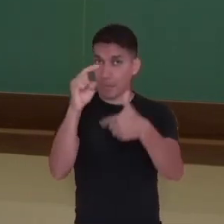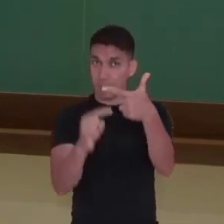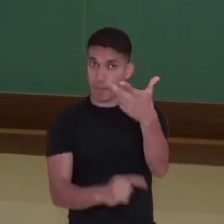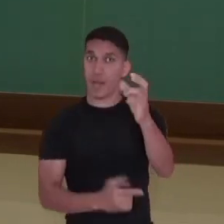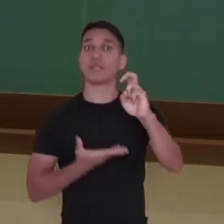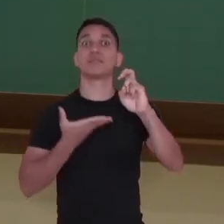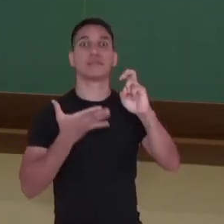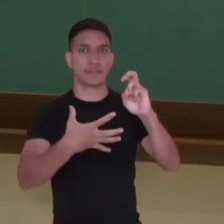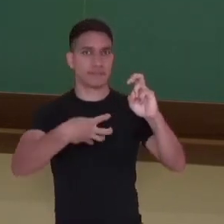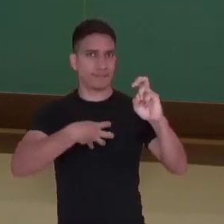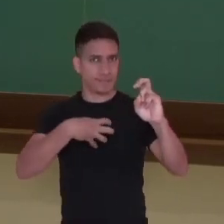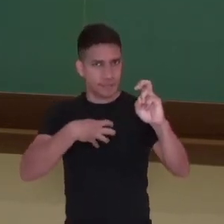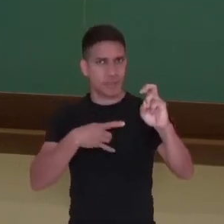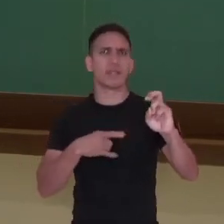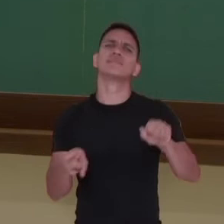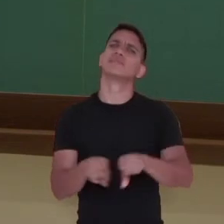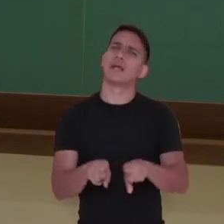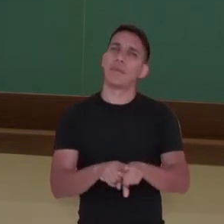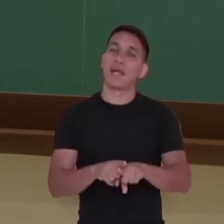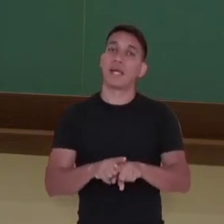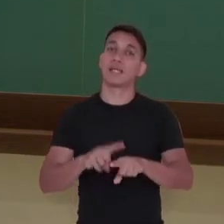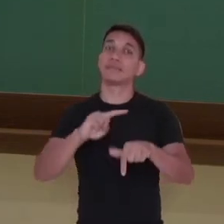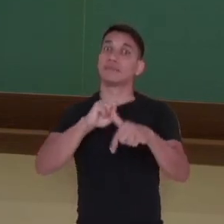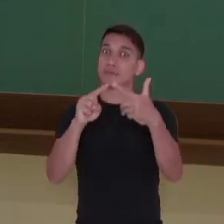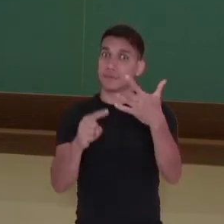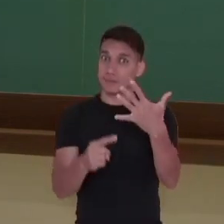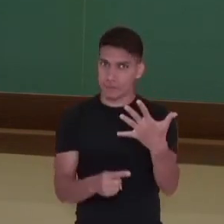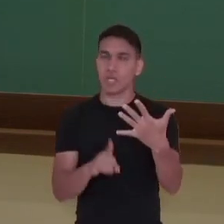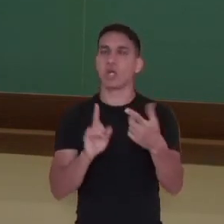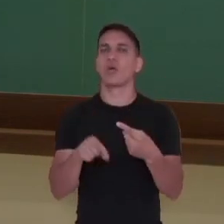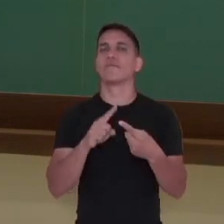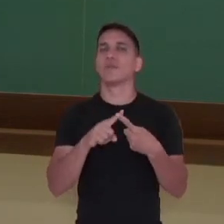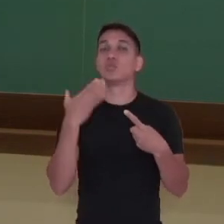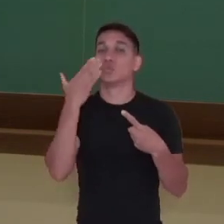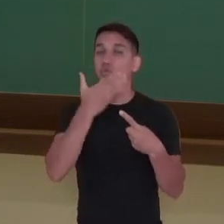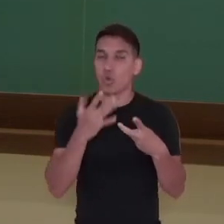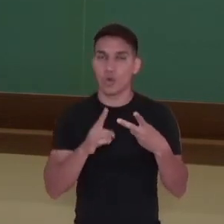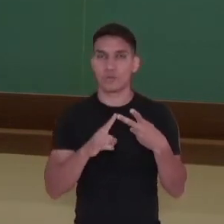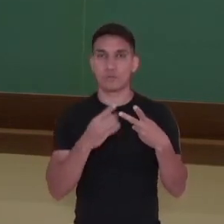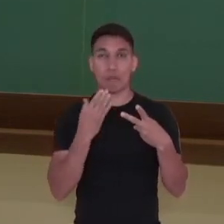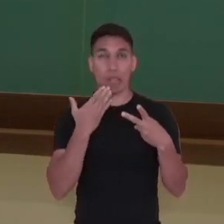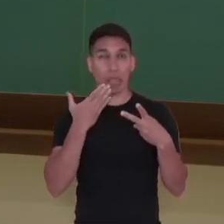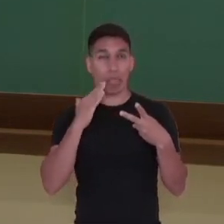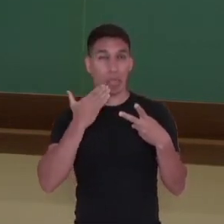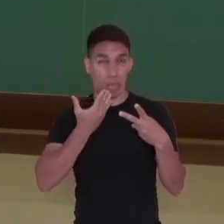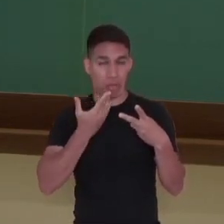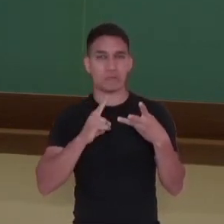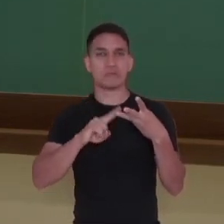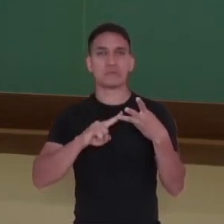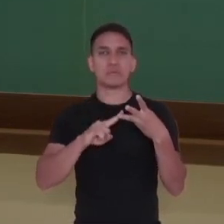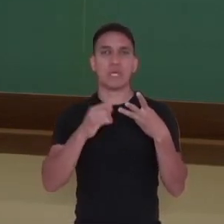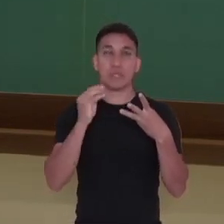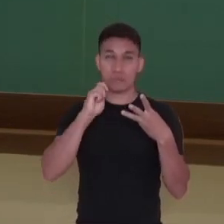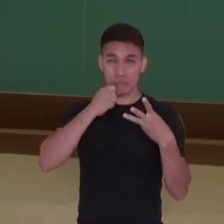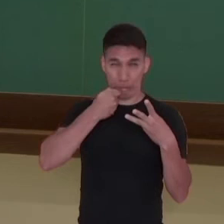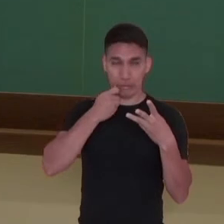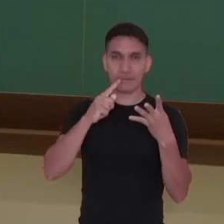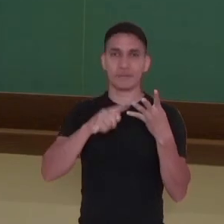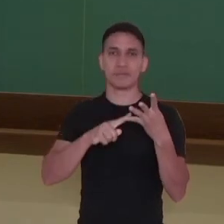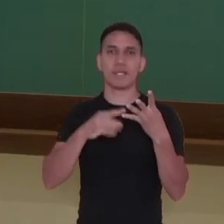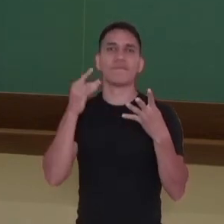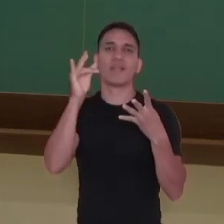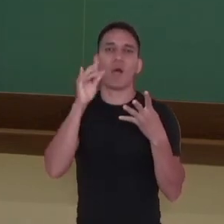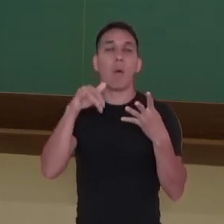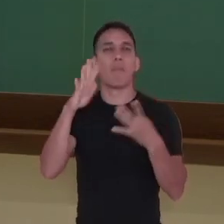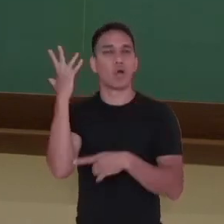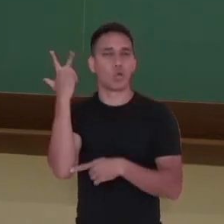sentidos, 5 gostos também. O doce, o amargo, o azedo e o salgado, que são os mais